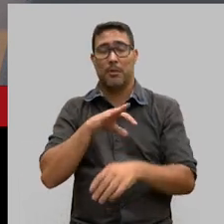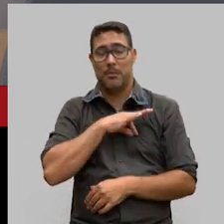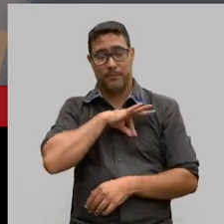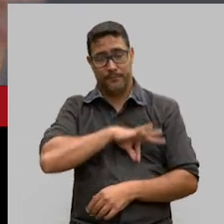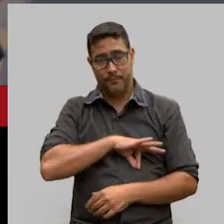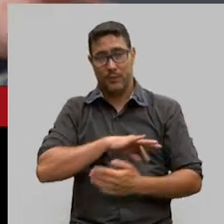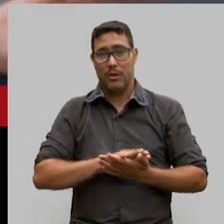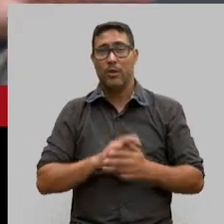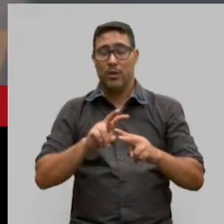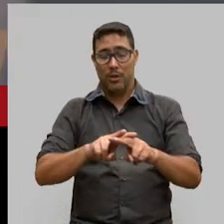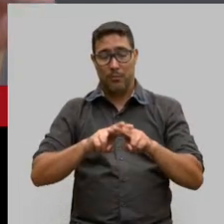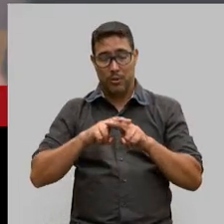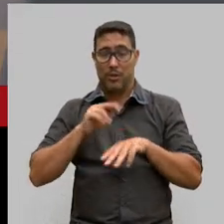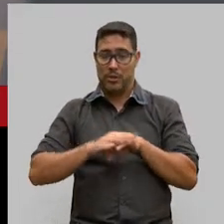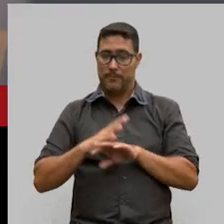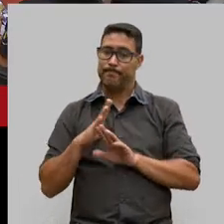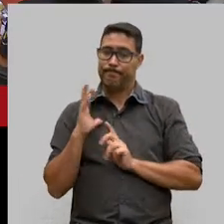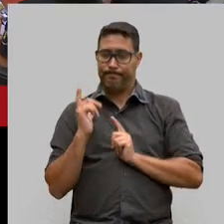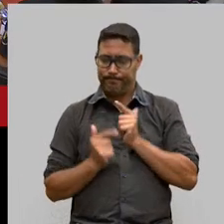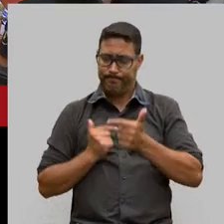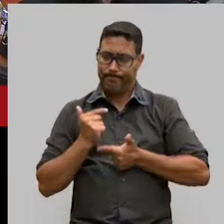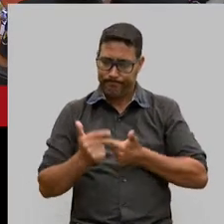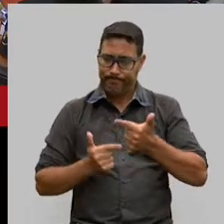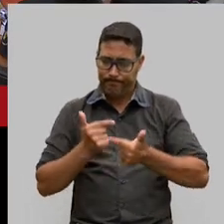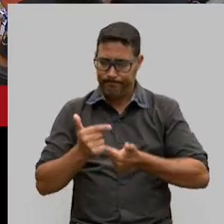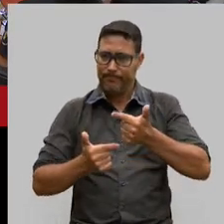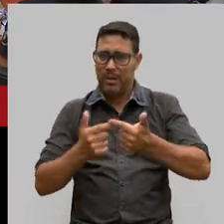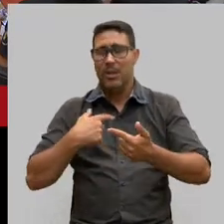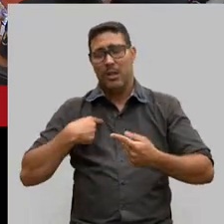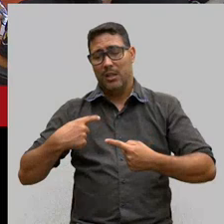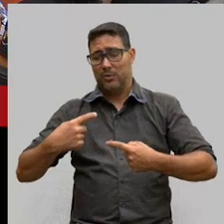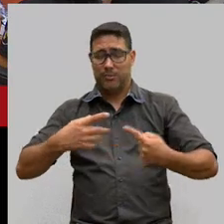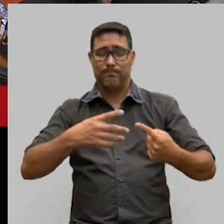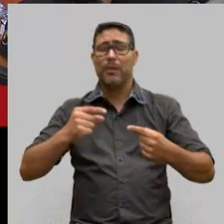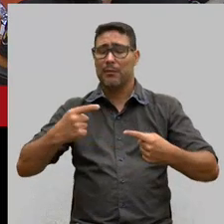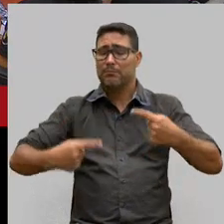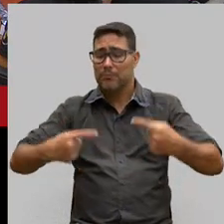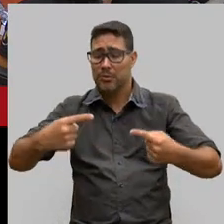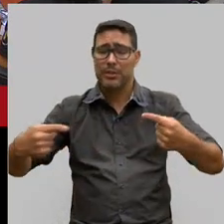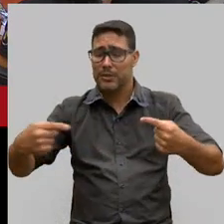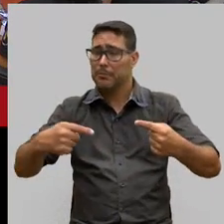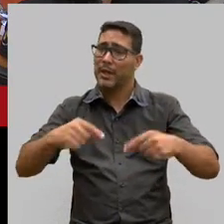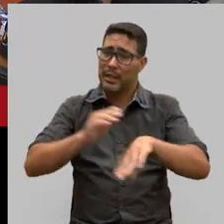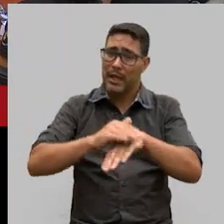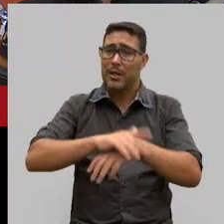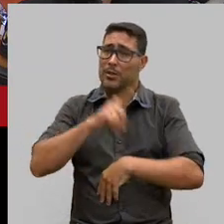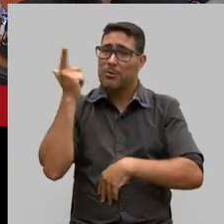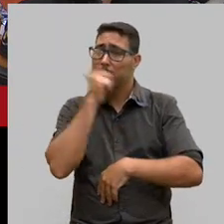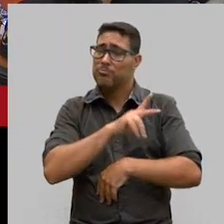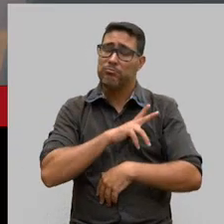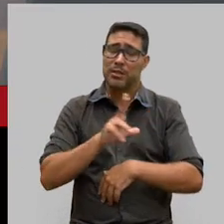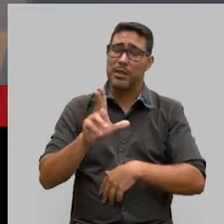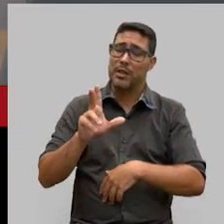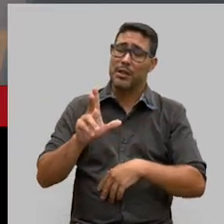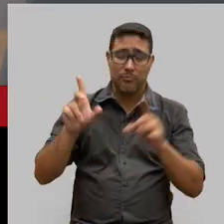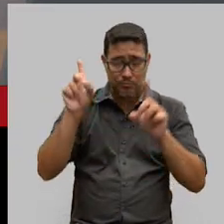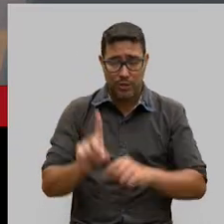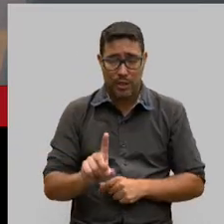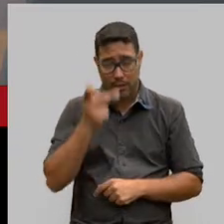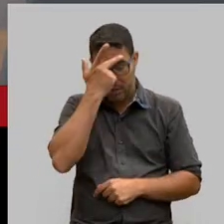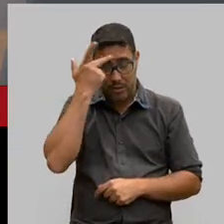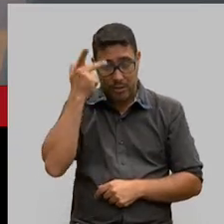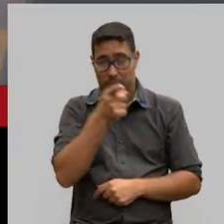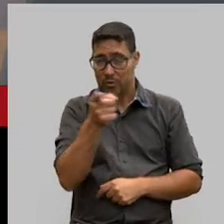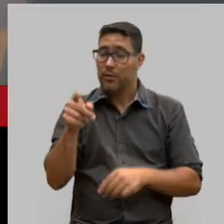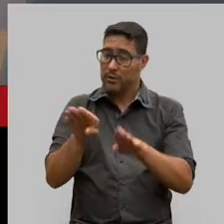que que a gente trabalha a política para garantir a remuneração das pessoas que cuidam então